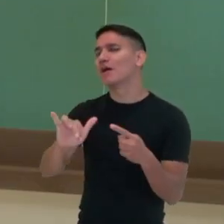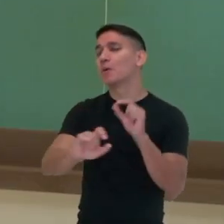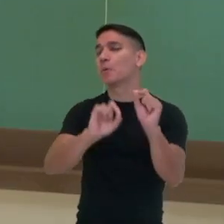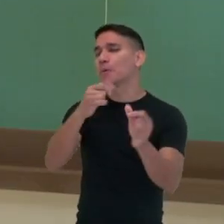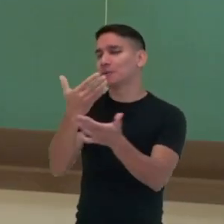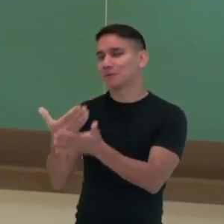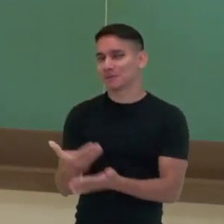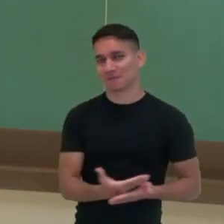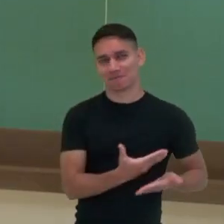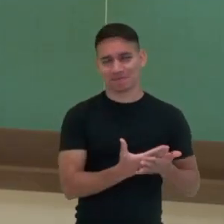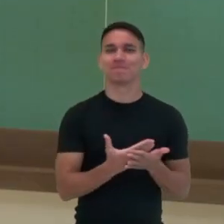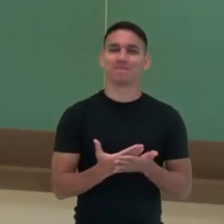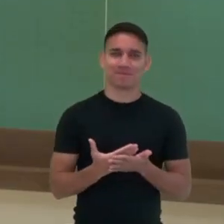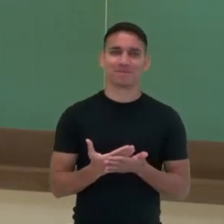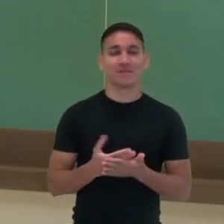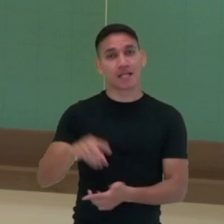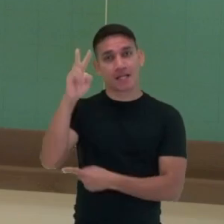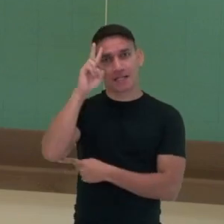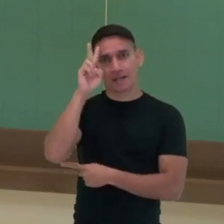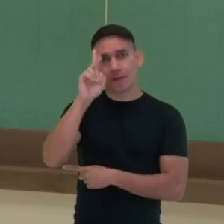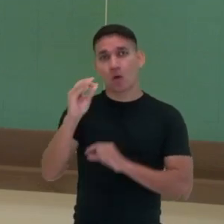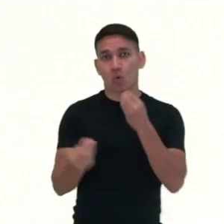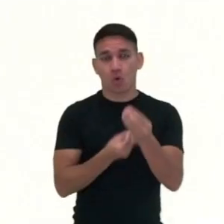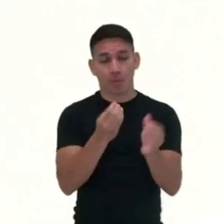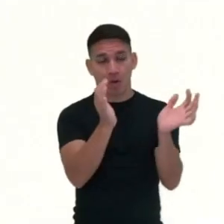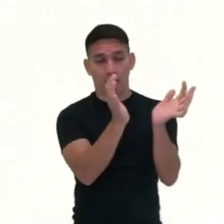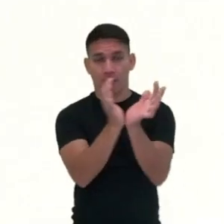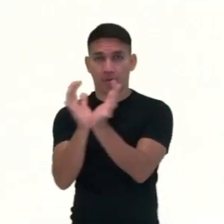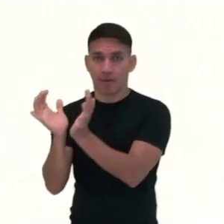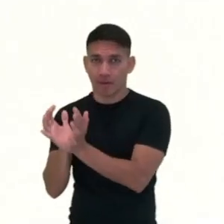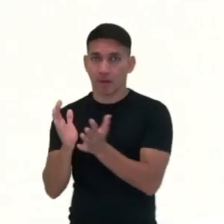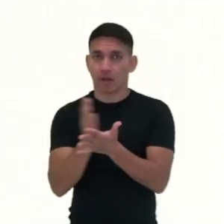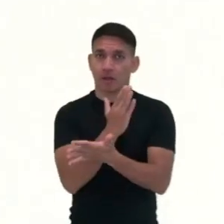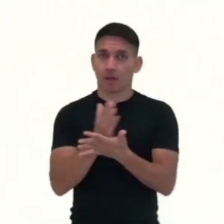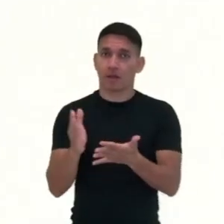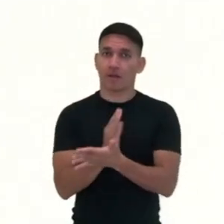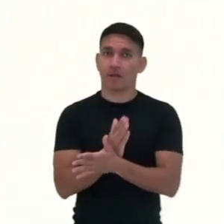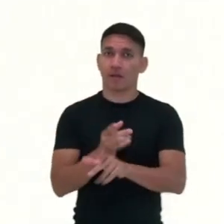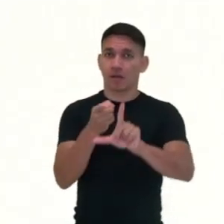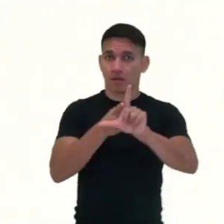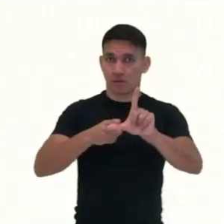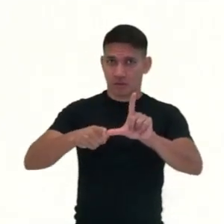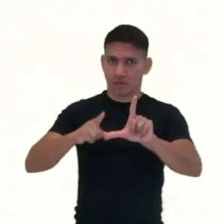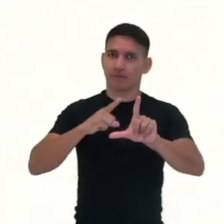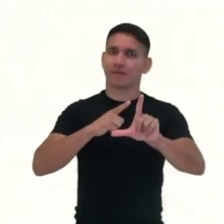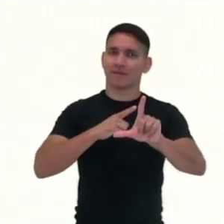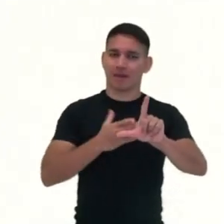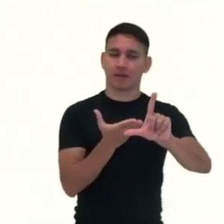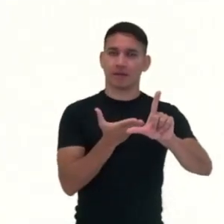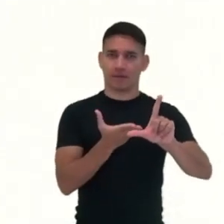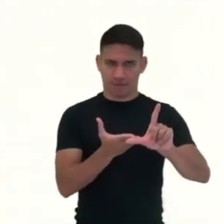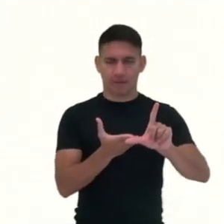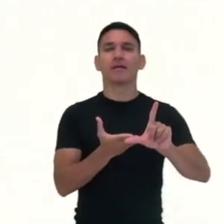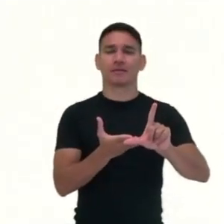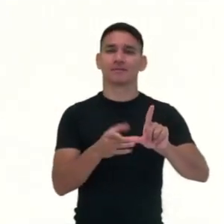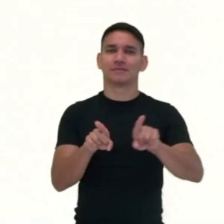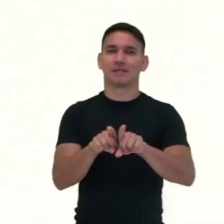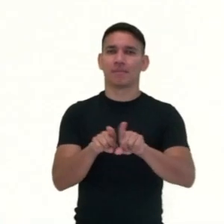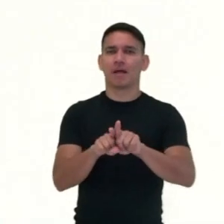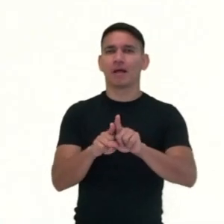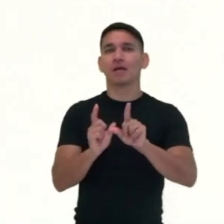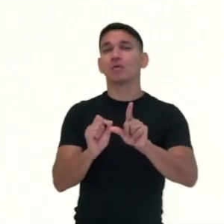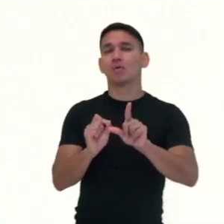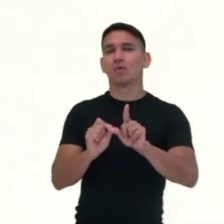objetivos dessa aula? Relembrar a classificação dos ângulos em reto, raso, agudo e obtuso. Também medir